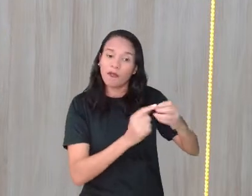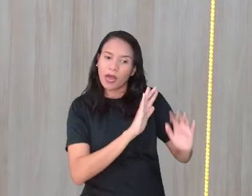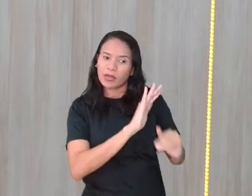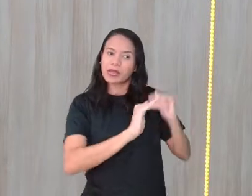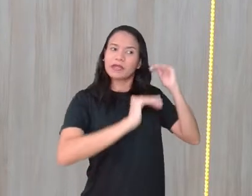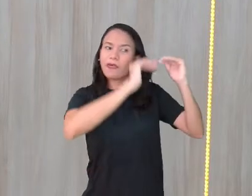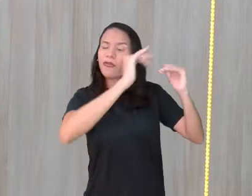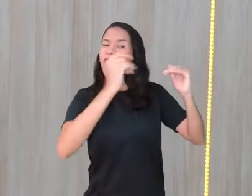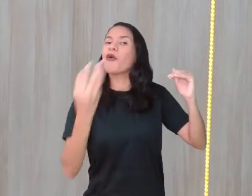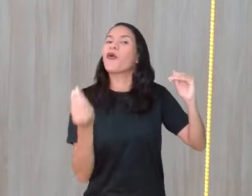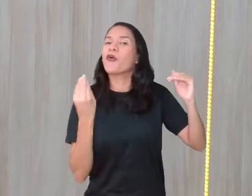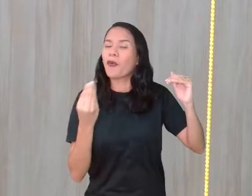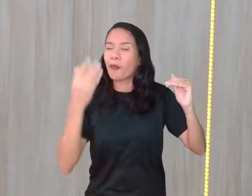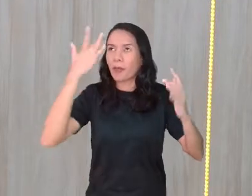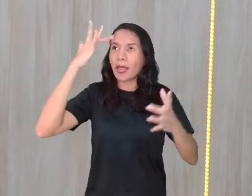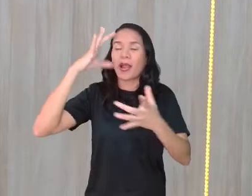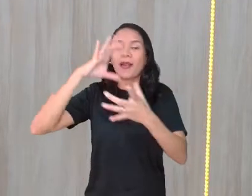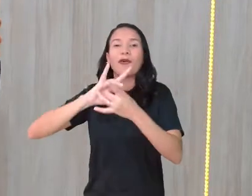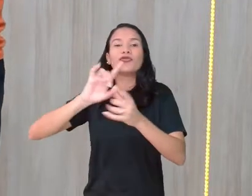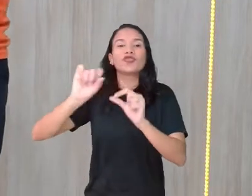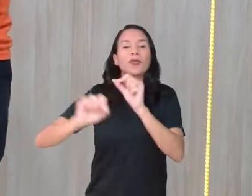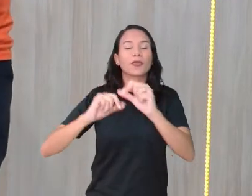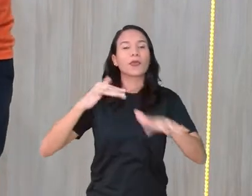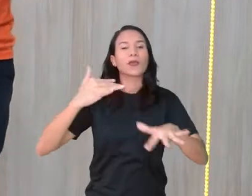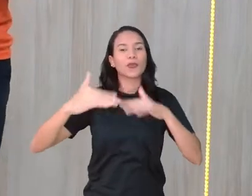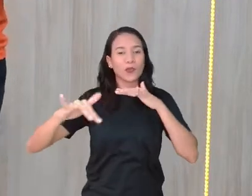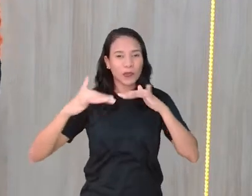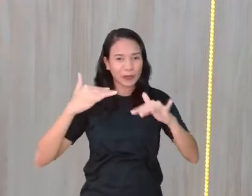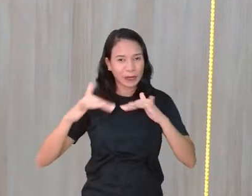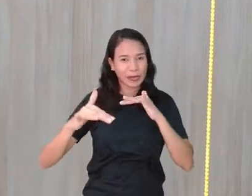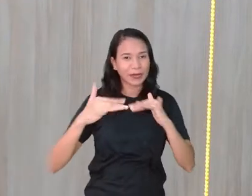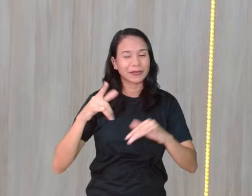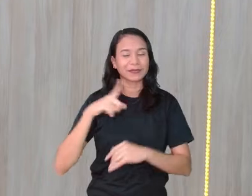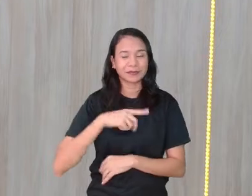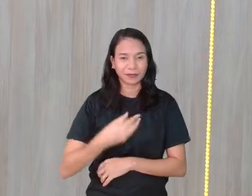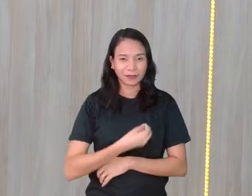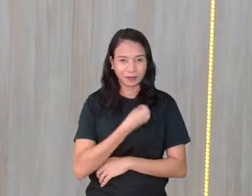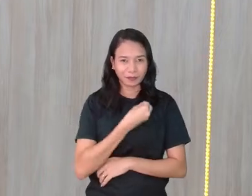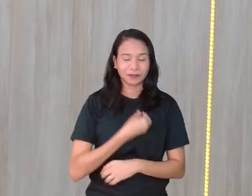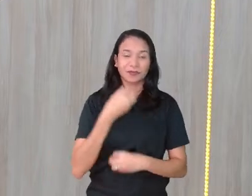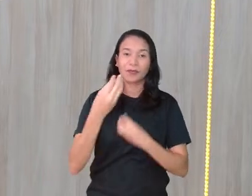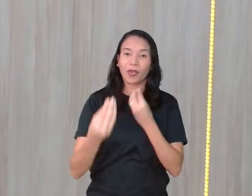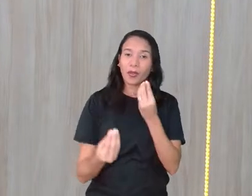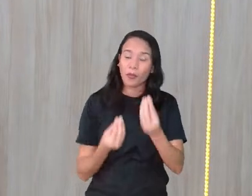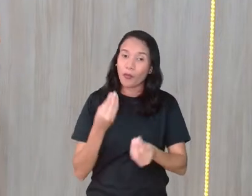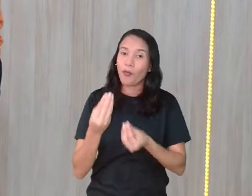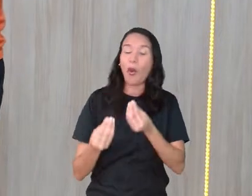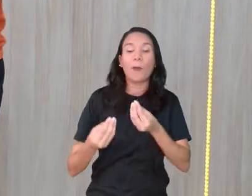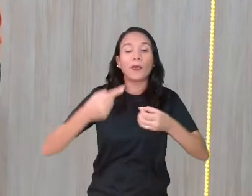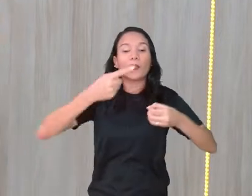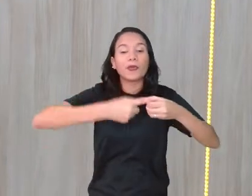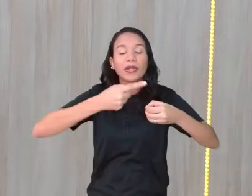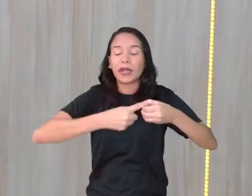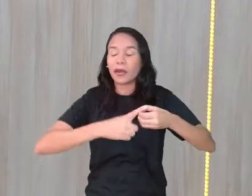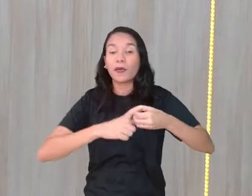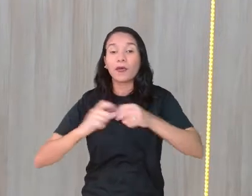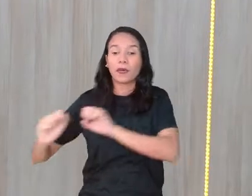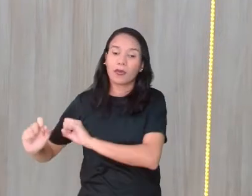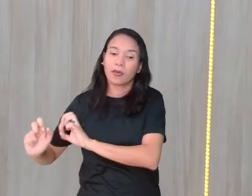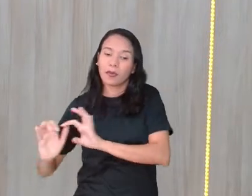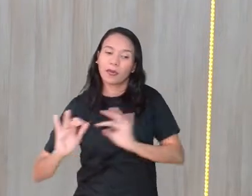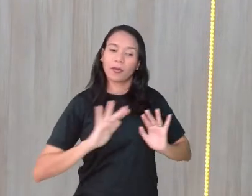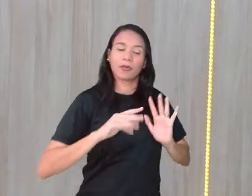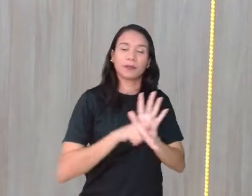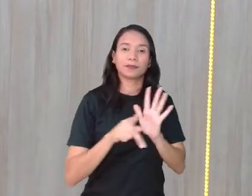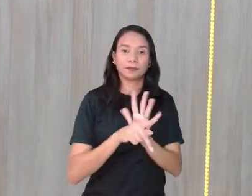desenvolvidos a partir dessa lógica, né, desse movimento, né, de interiorização da